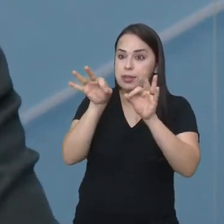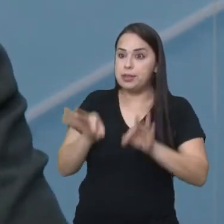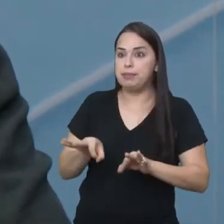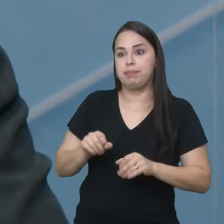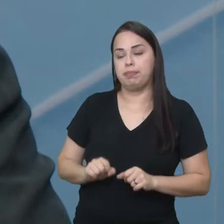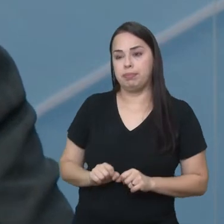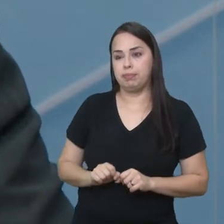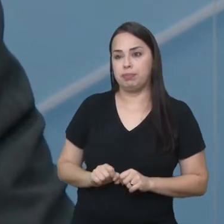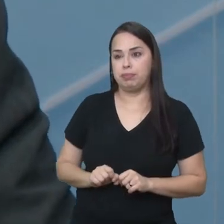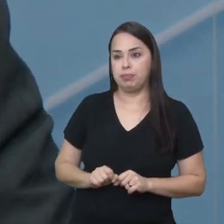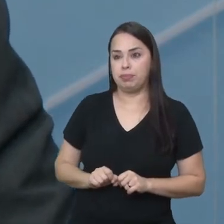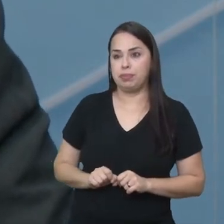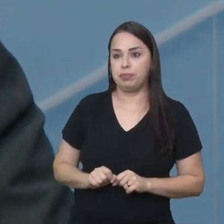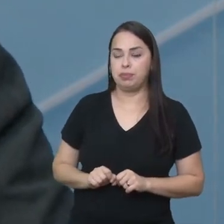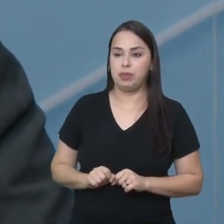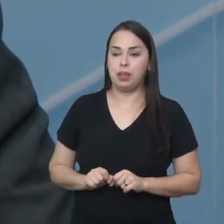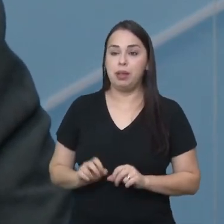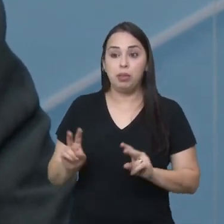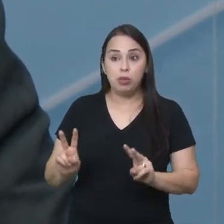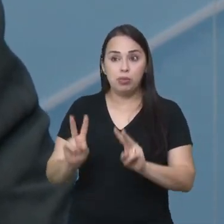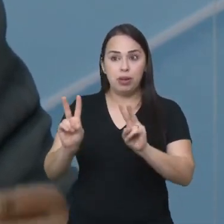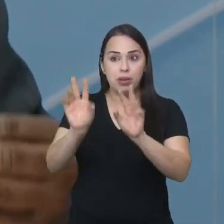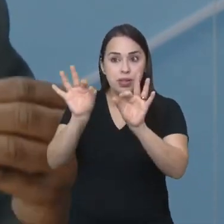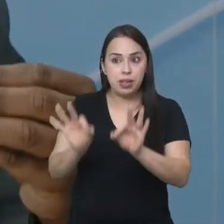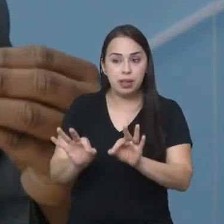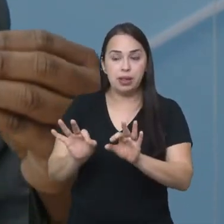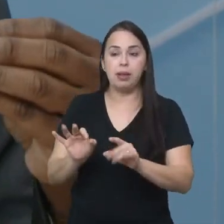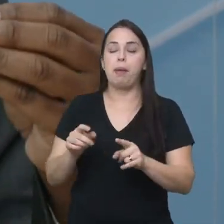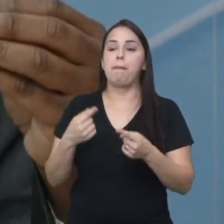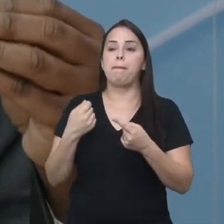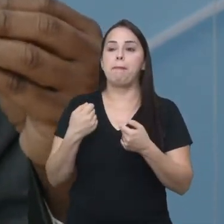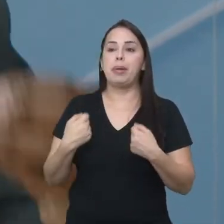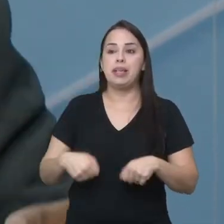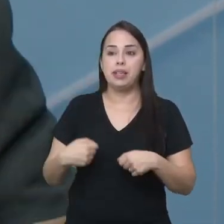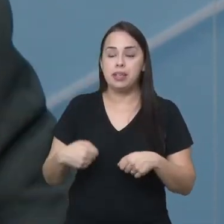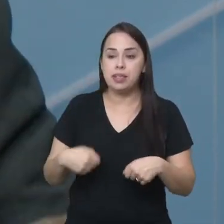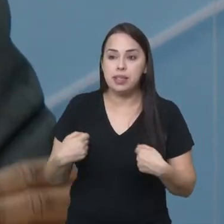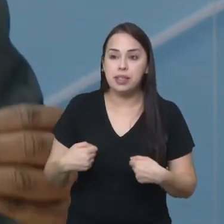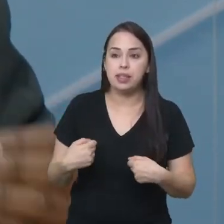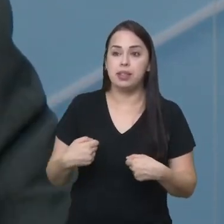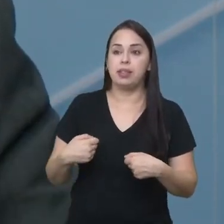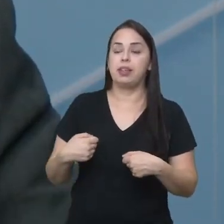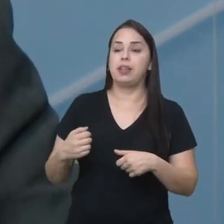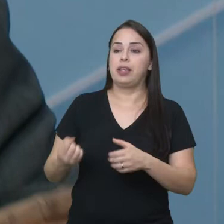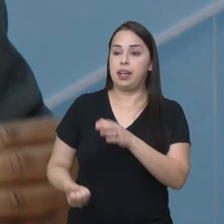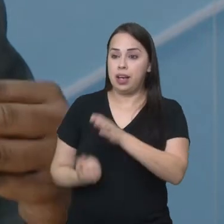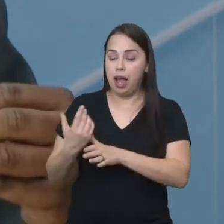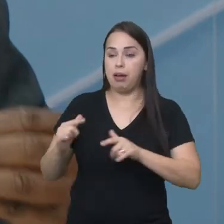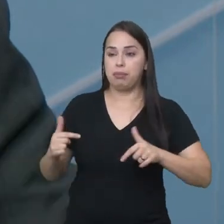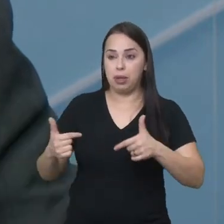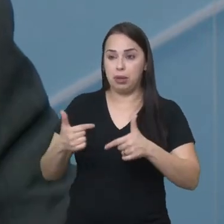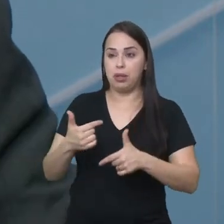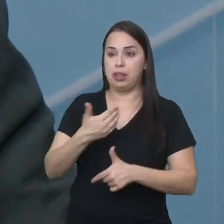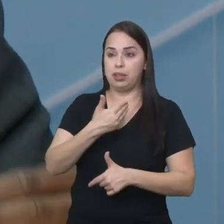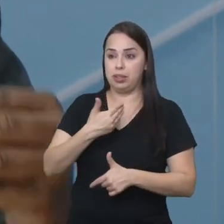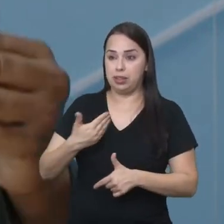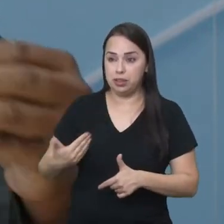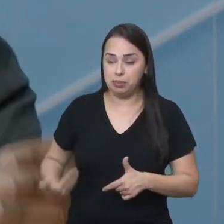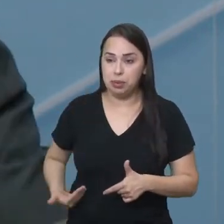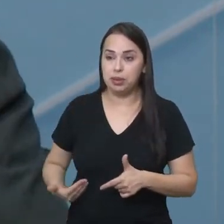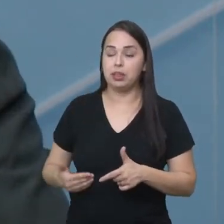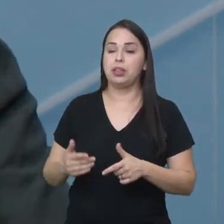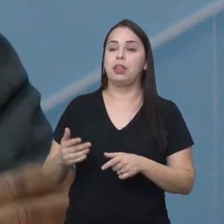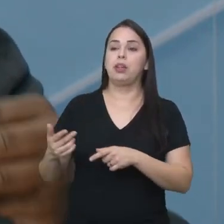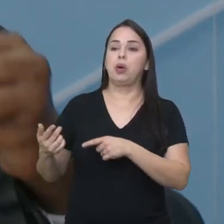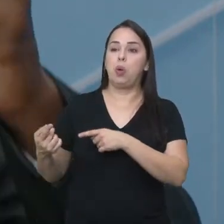marcos civilizatórios. Então é preciso emancipar, é preciso políticas públicas de emancipação, de combate à